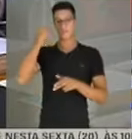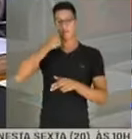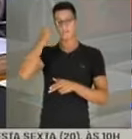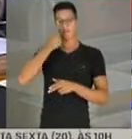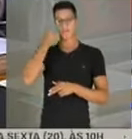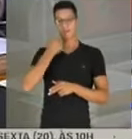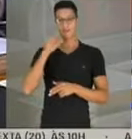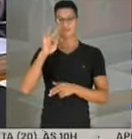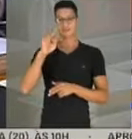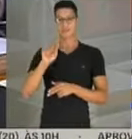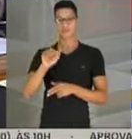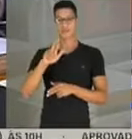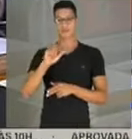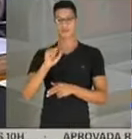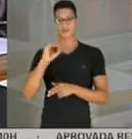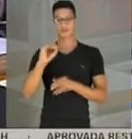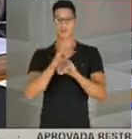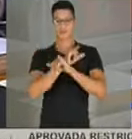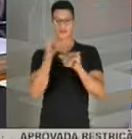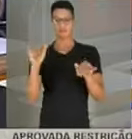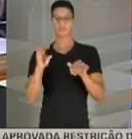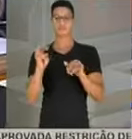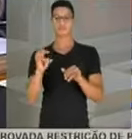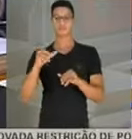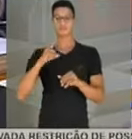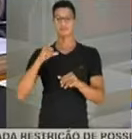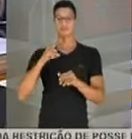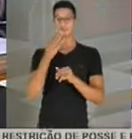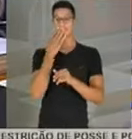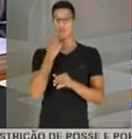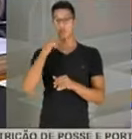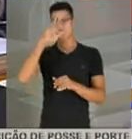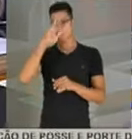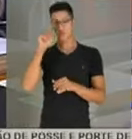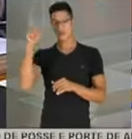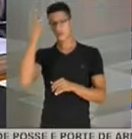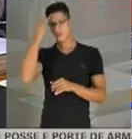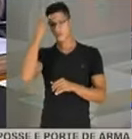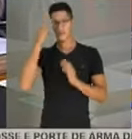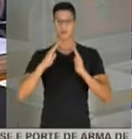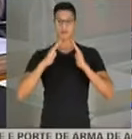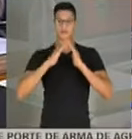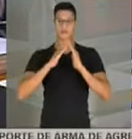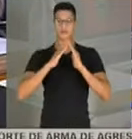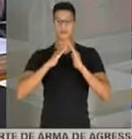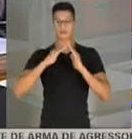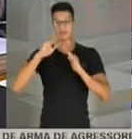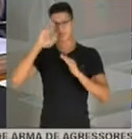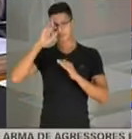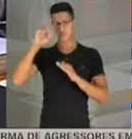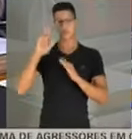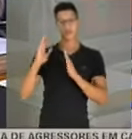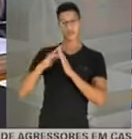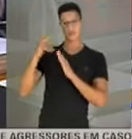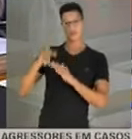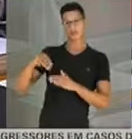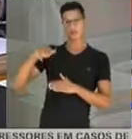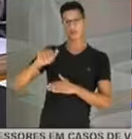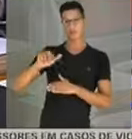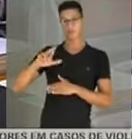senador Tasso Gereissati disse, houve um almoço em São Paulo, na casa do senhor, um jantar, na casa do senhor